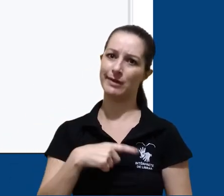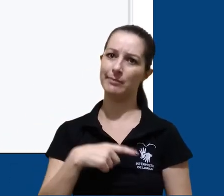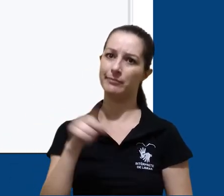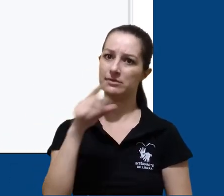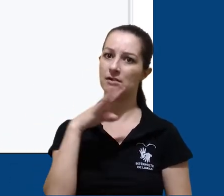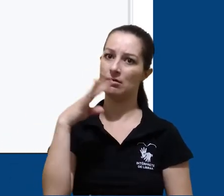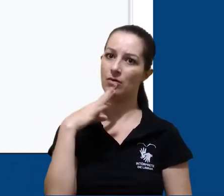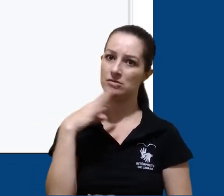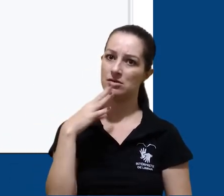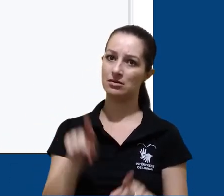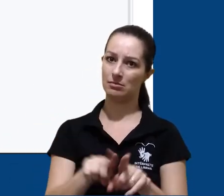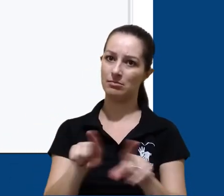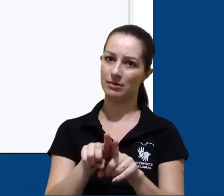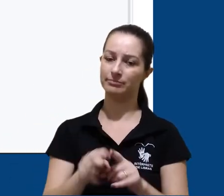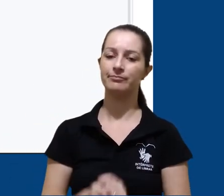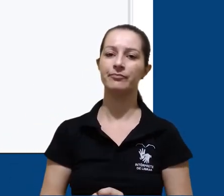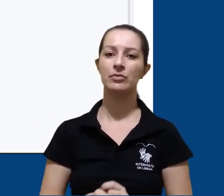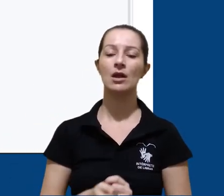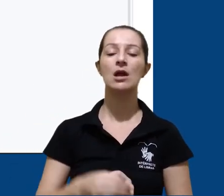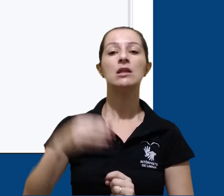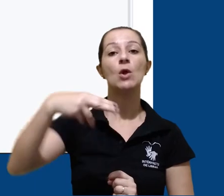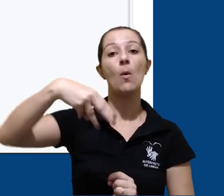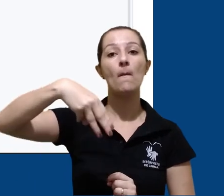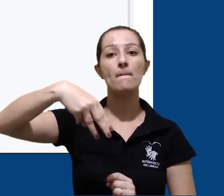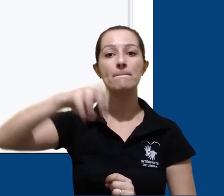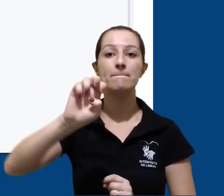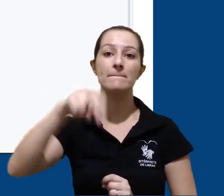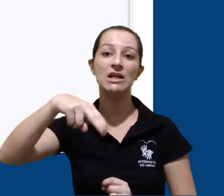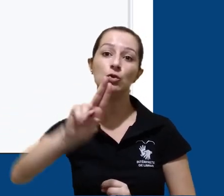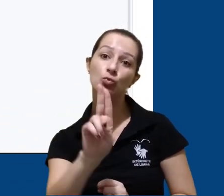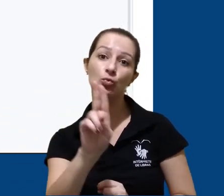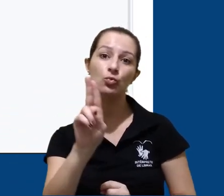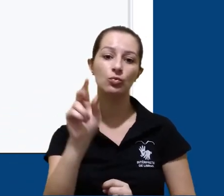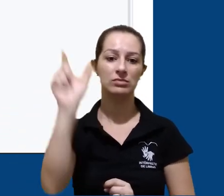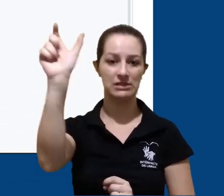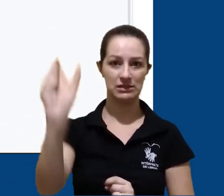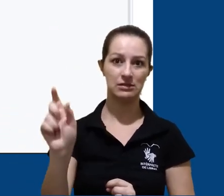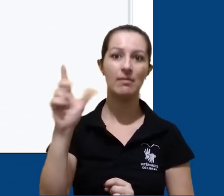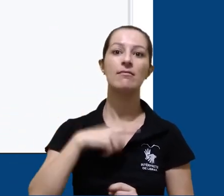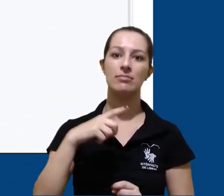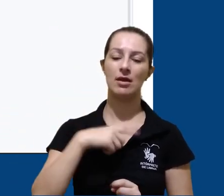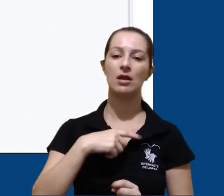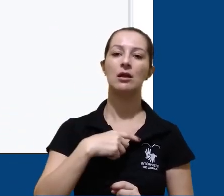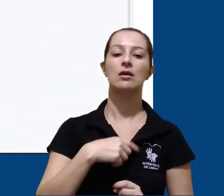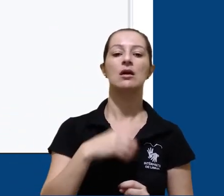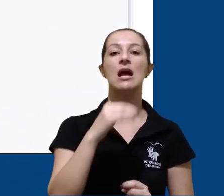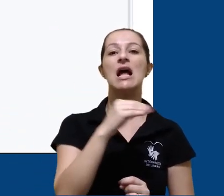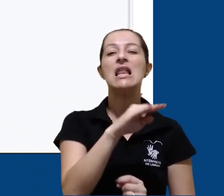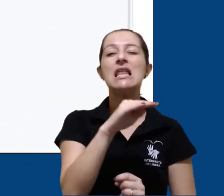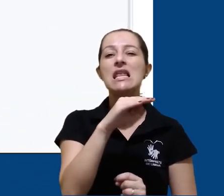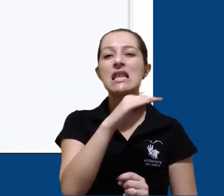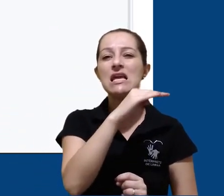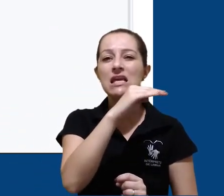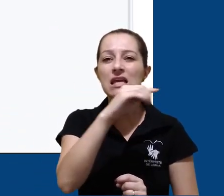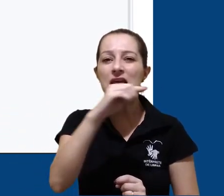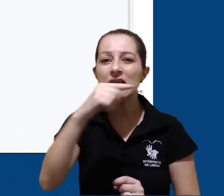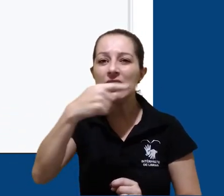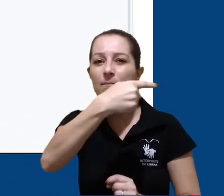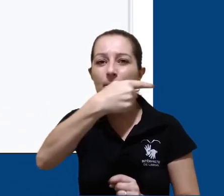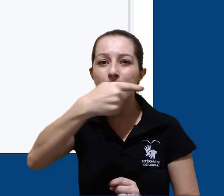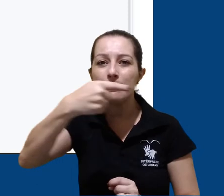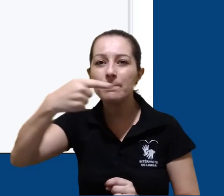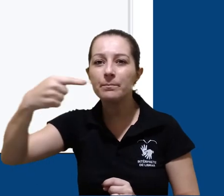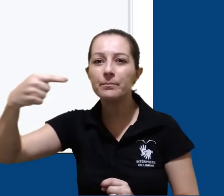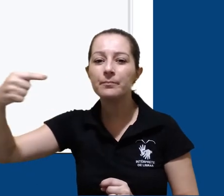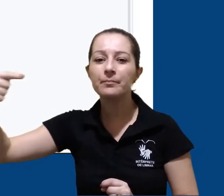também estará na descrição uma das últimas edições do menu inserir e vamos falar aqui é a linha horizontal que ao clicar cria uma